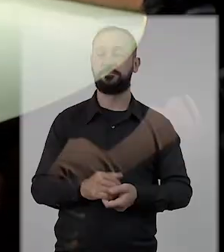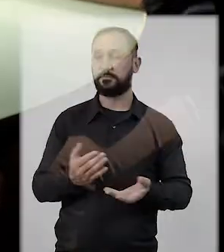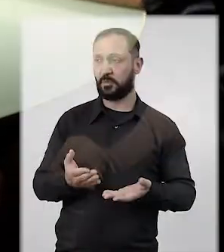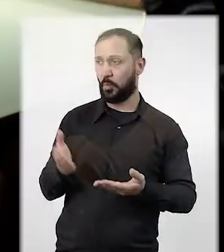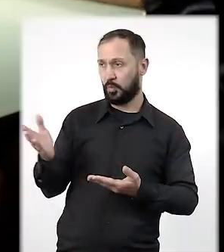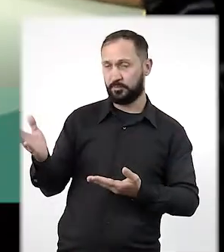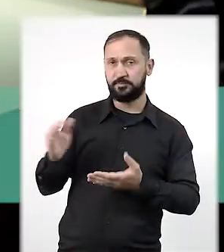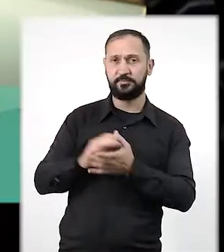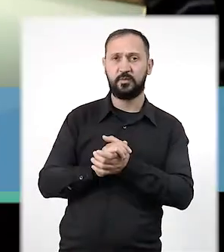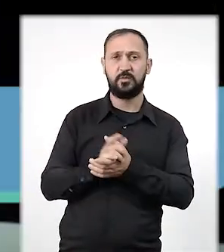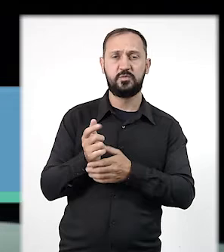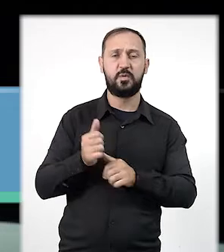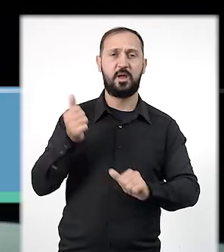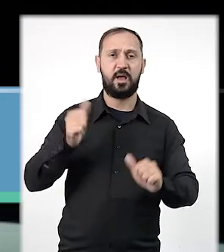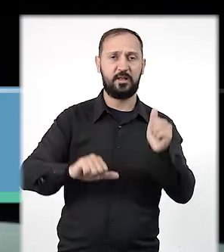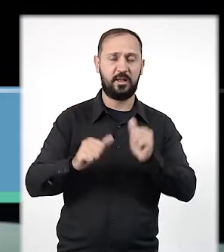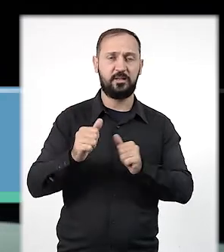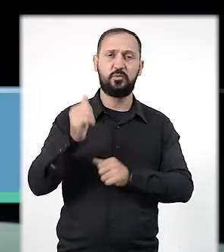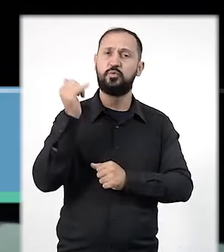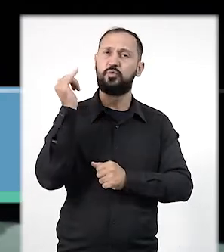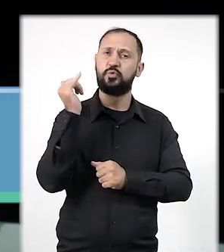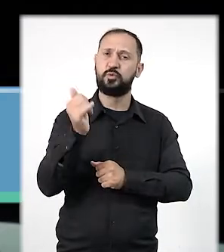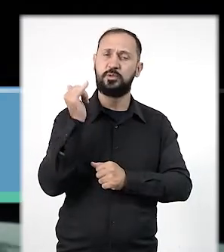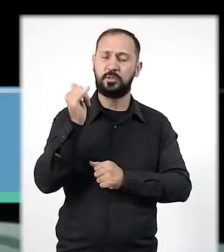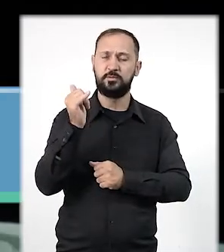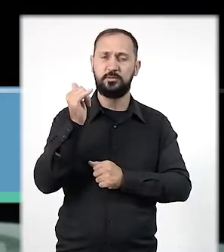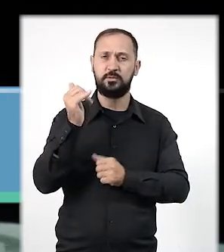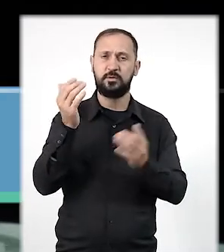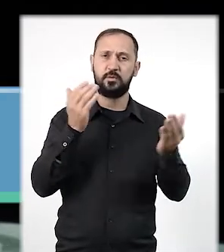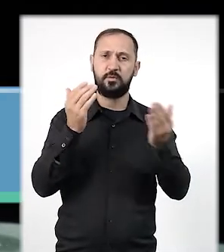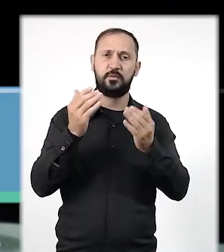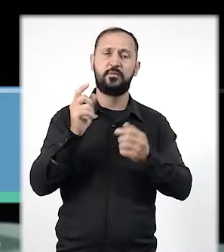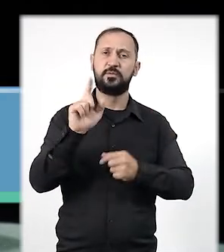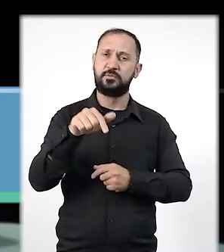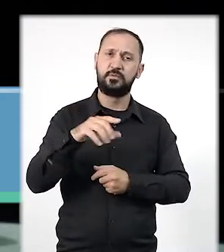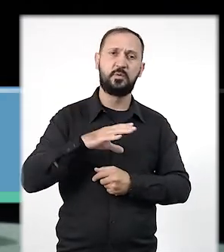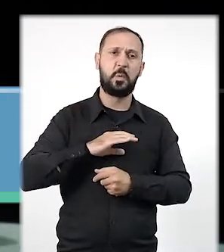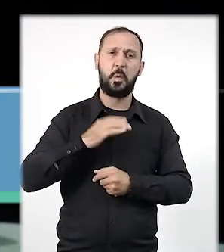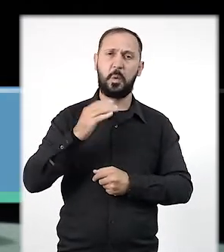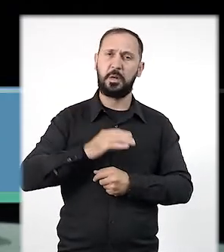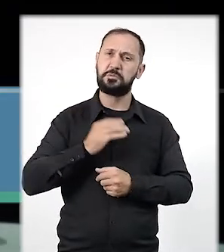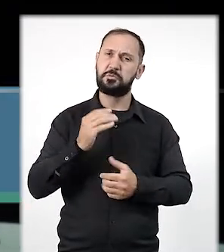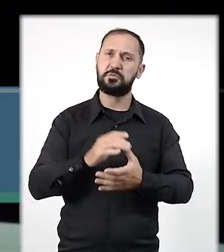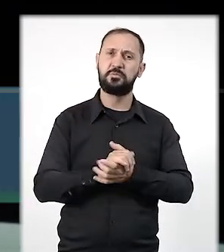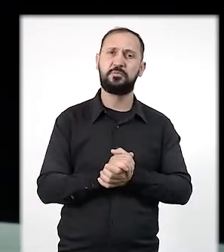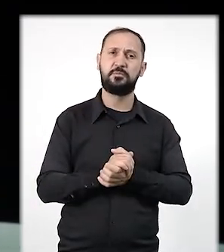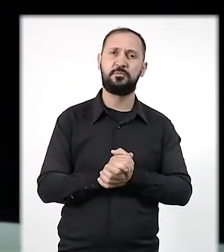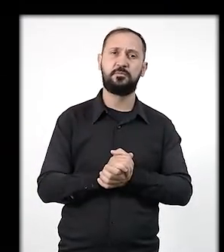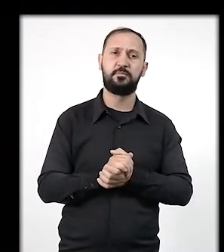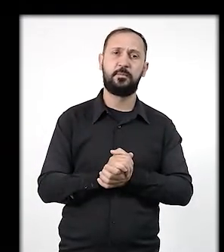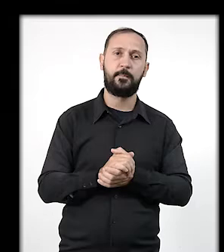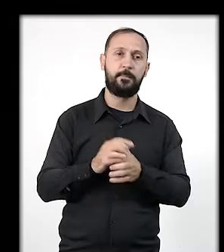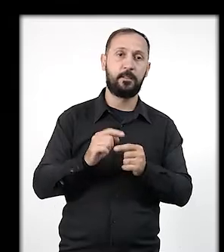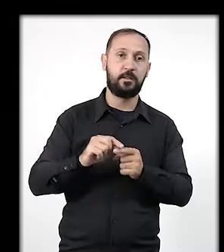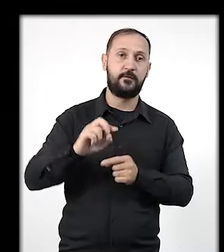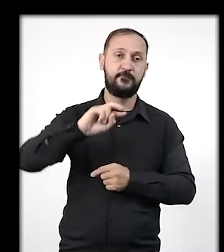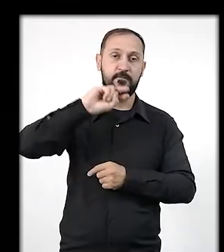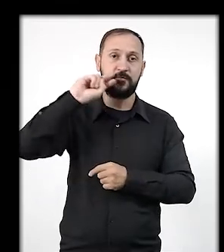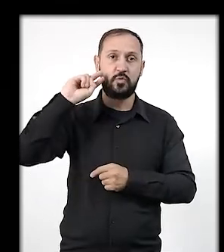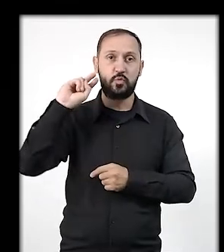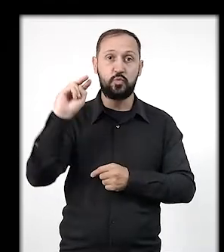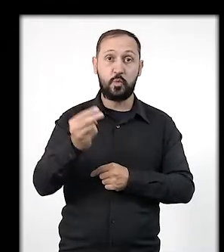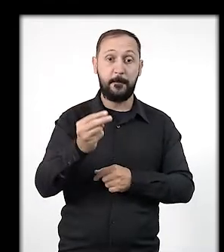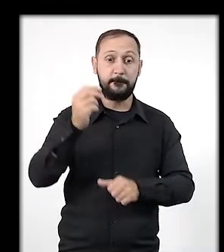Bom, Fabiano, a sua análise dos dados, pelo que eu vi, ela foi bem corajosa, né? Porque foram mais de